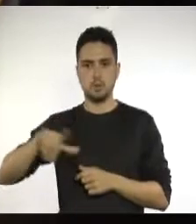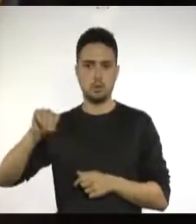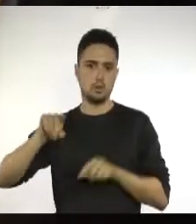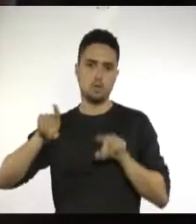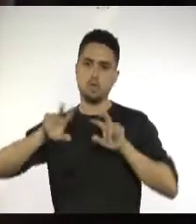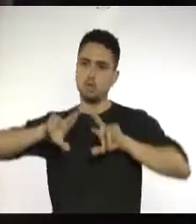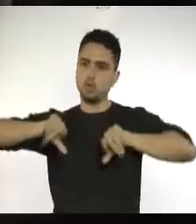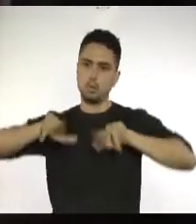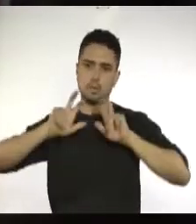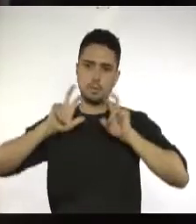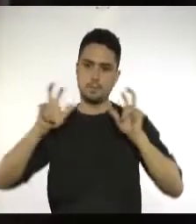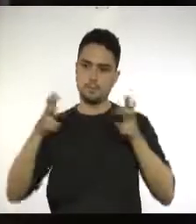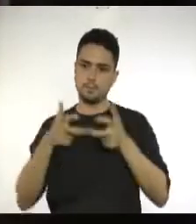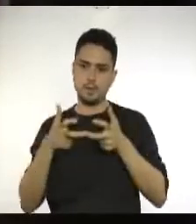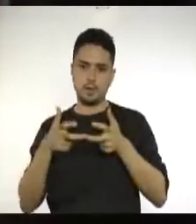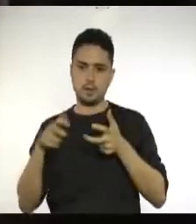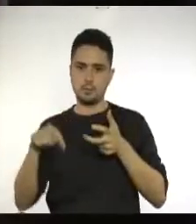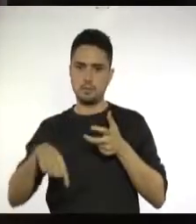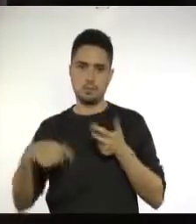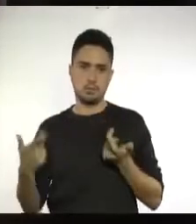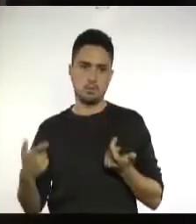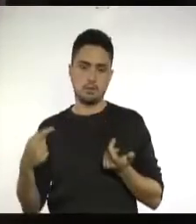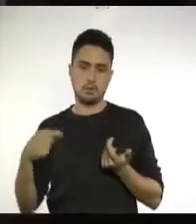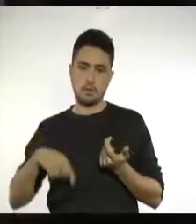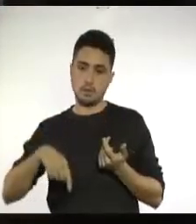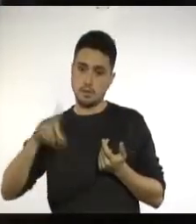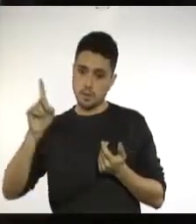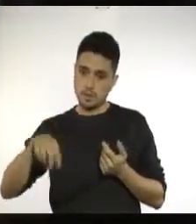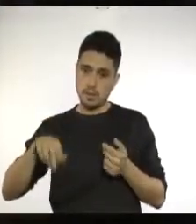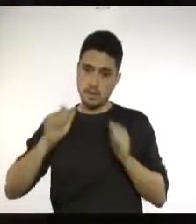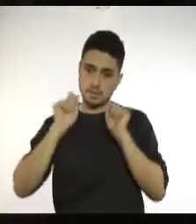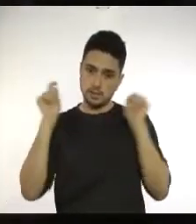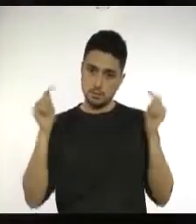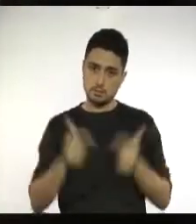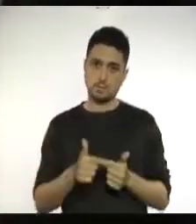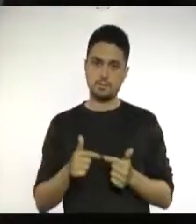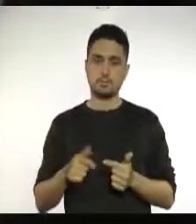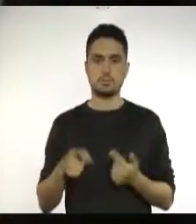Oslo, nem a Câmara Municipal de Bergen. Portanto, o voto é pela injuridicidade.